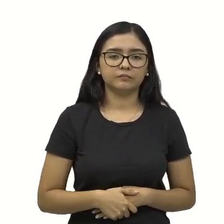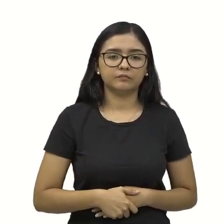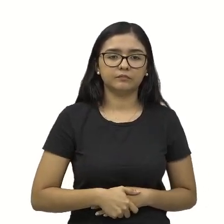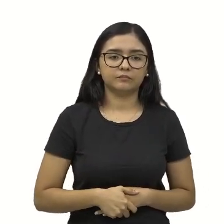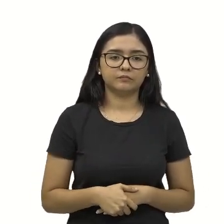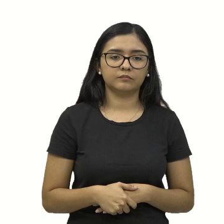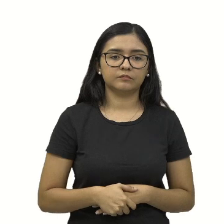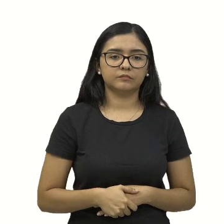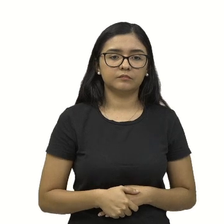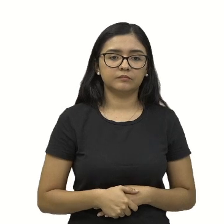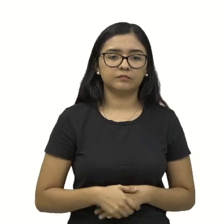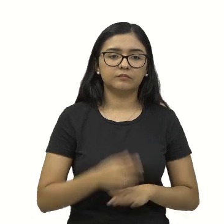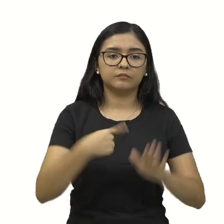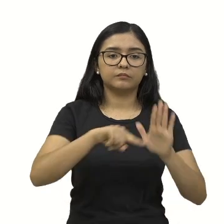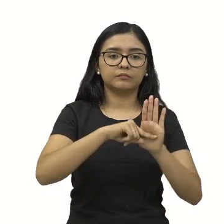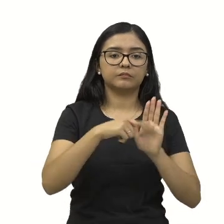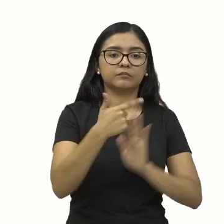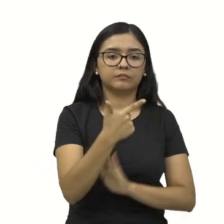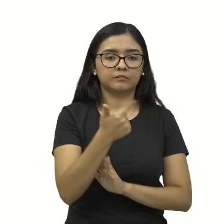Menos 21,